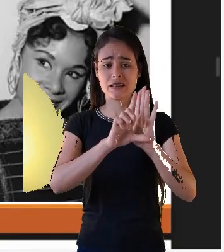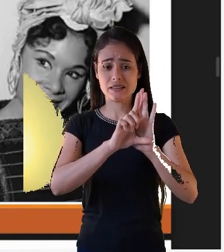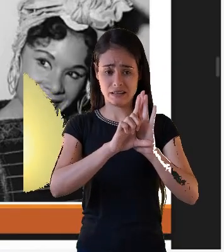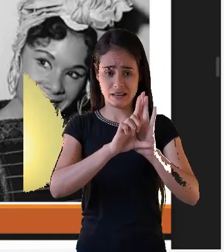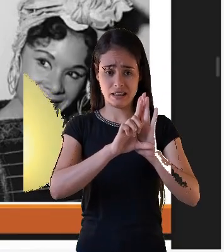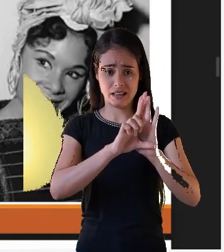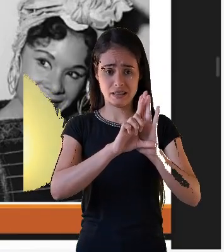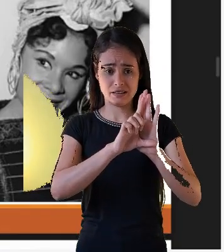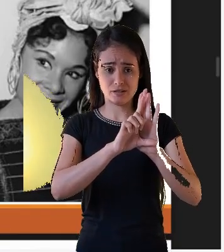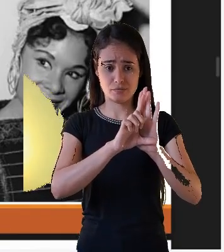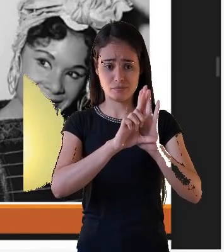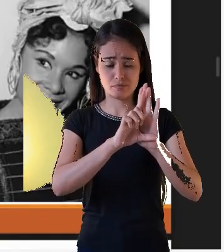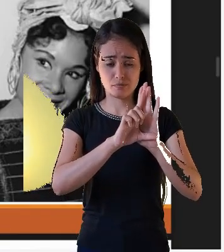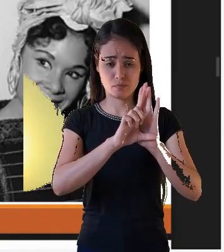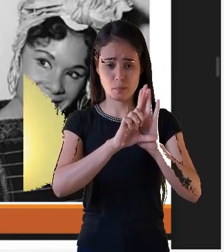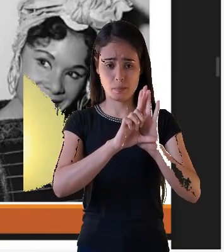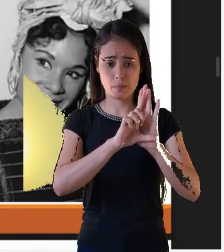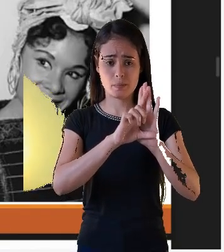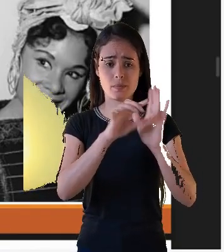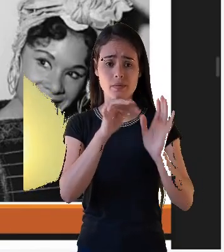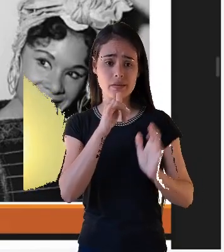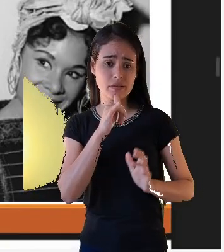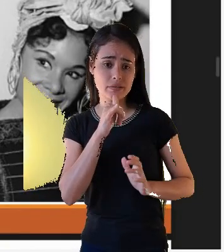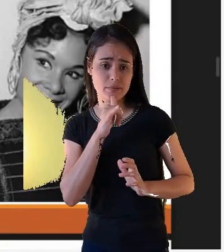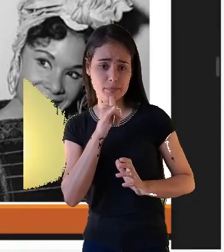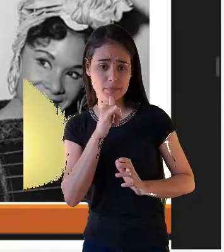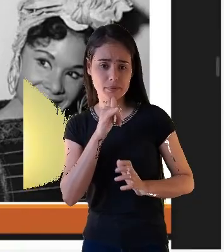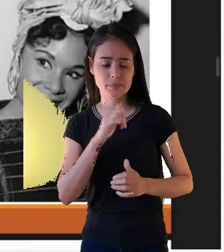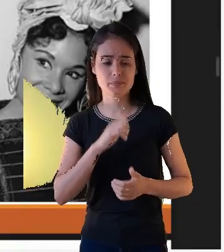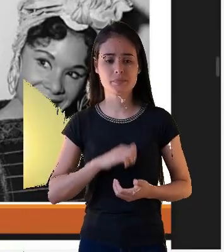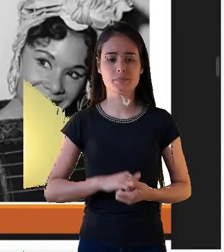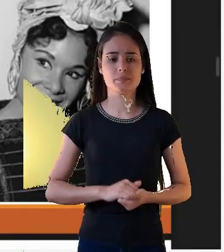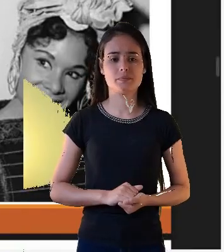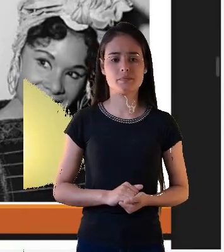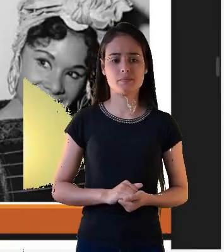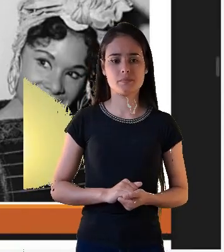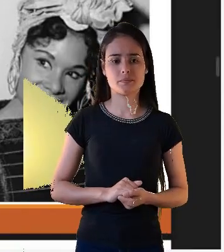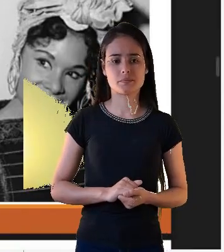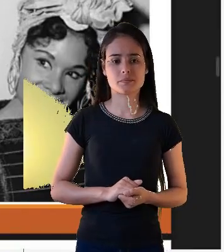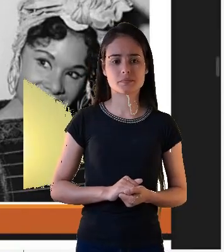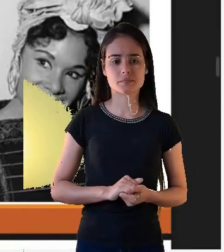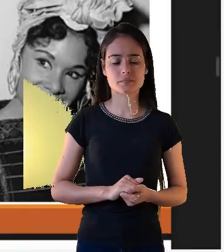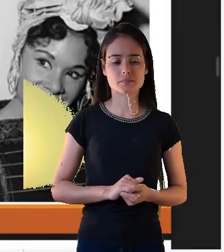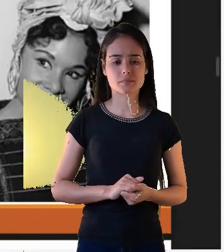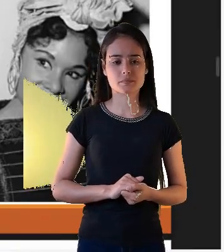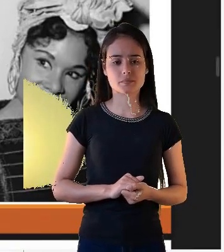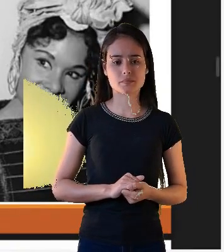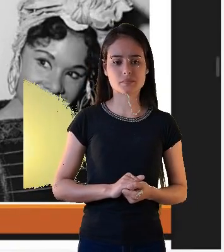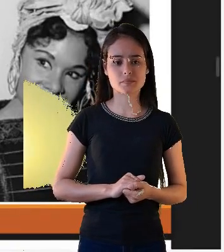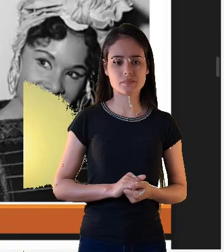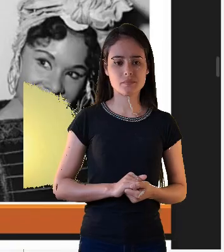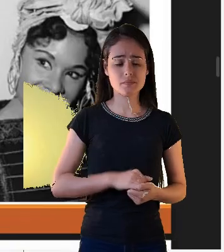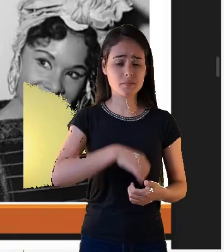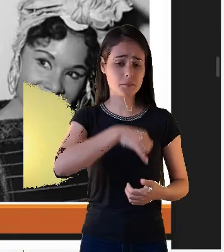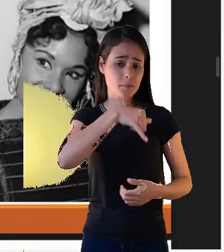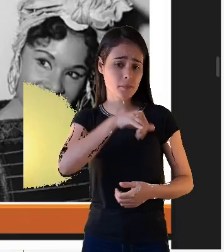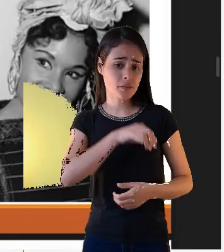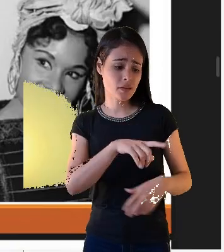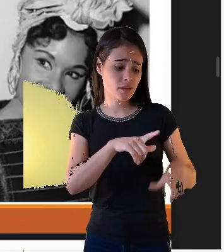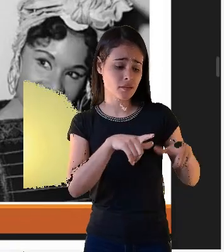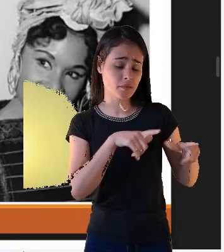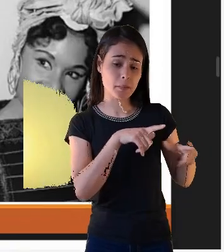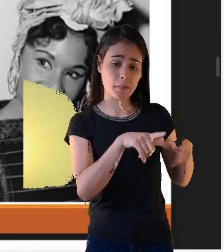da vadiagem, por exemplo, que durou até recentemente, de que se você fosse pego sem